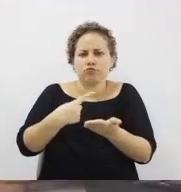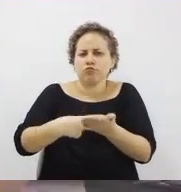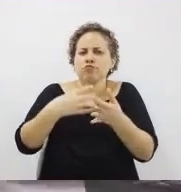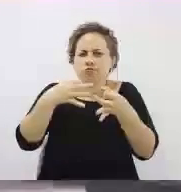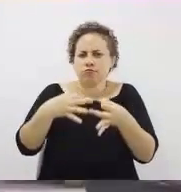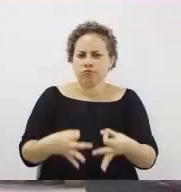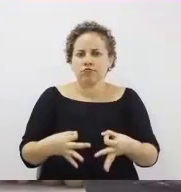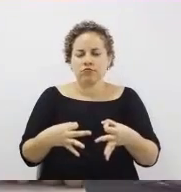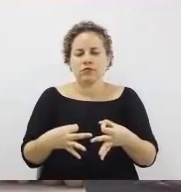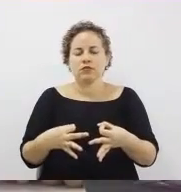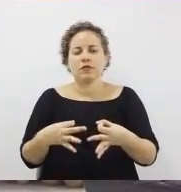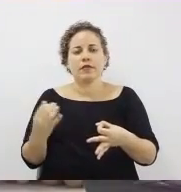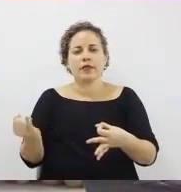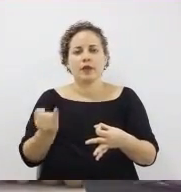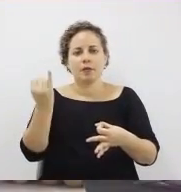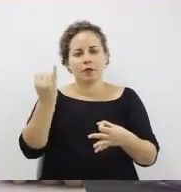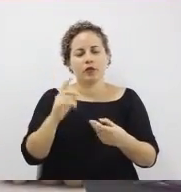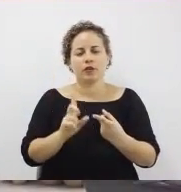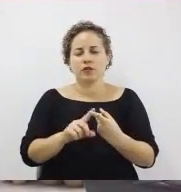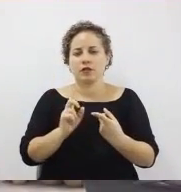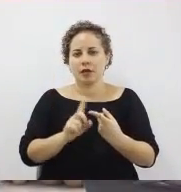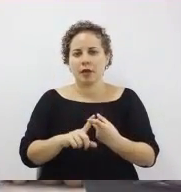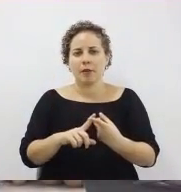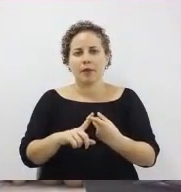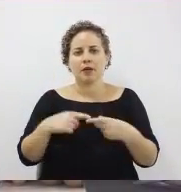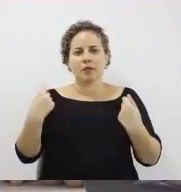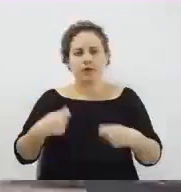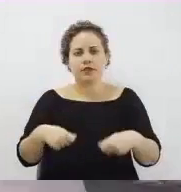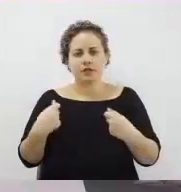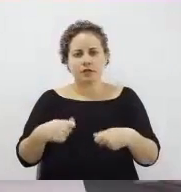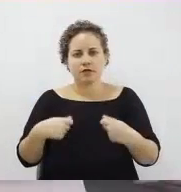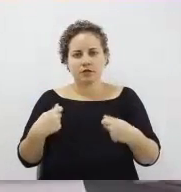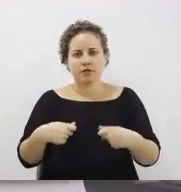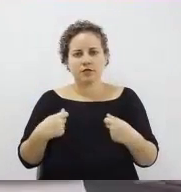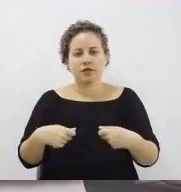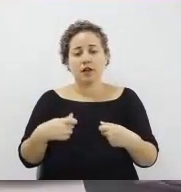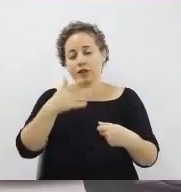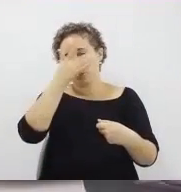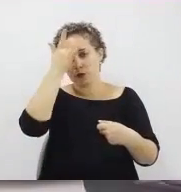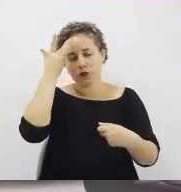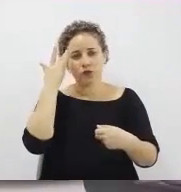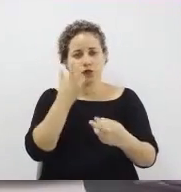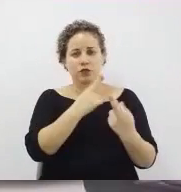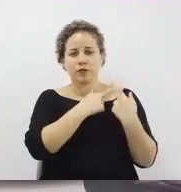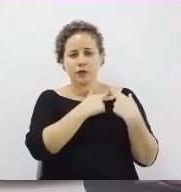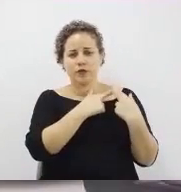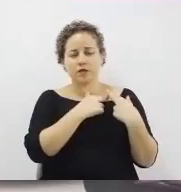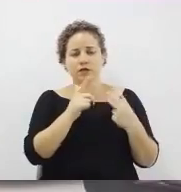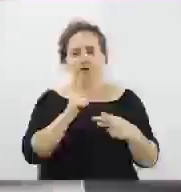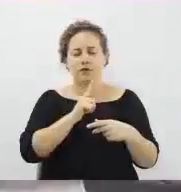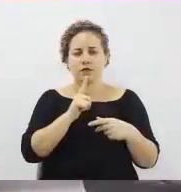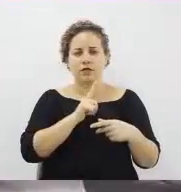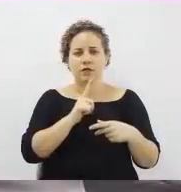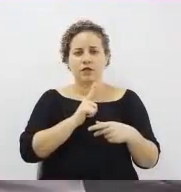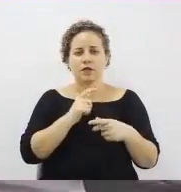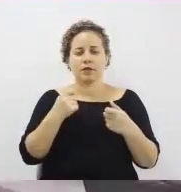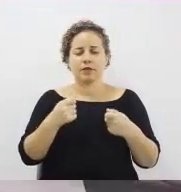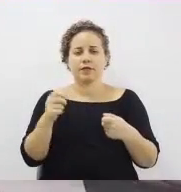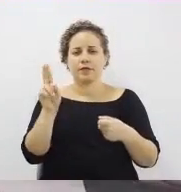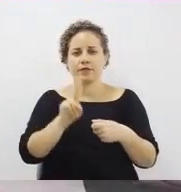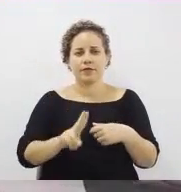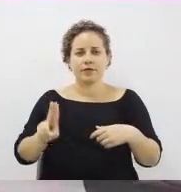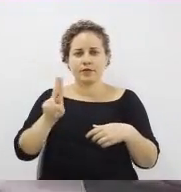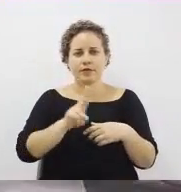informações. É importante para isso e necessário que a pessoa responsável por fazer essa previsão da demanda utilize as